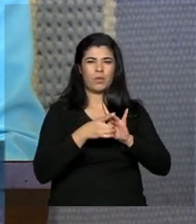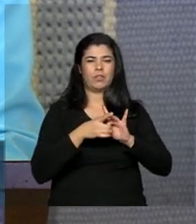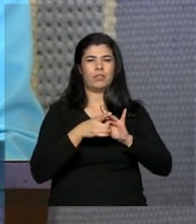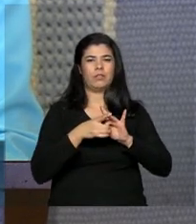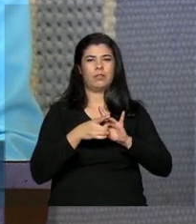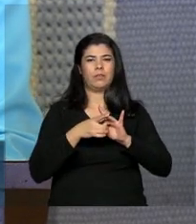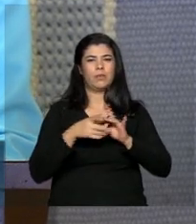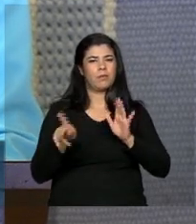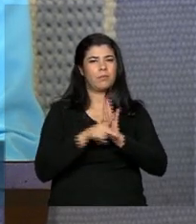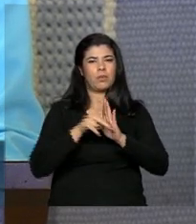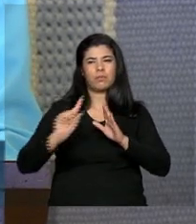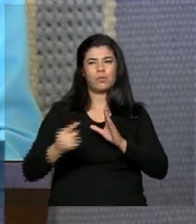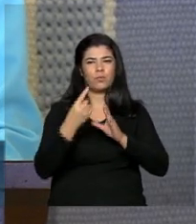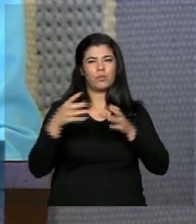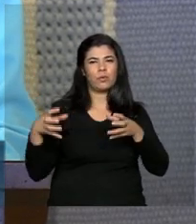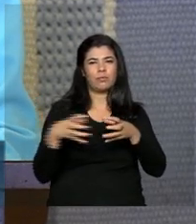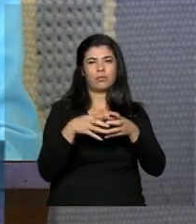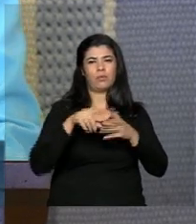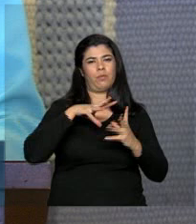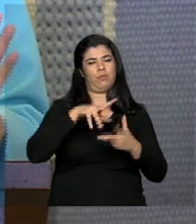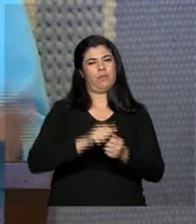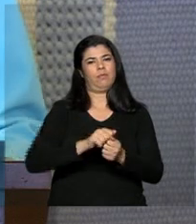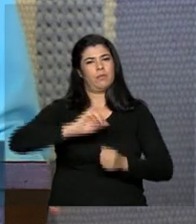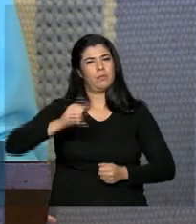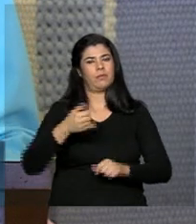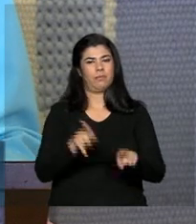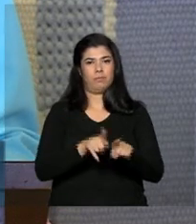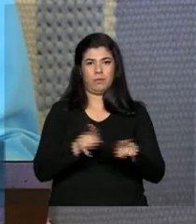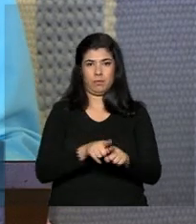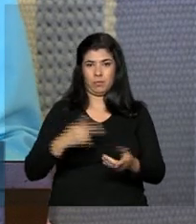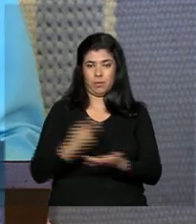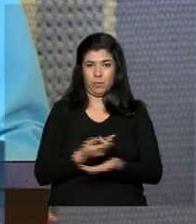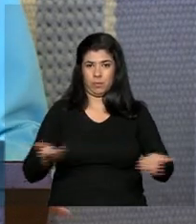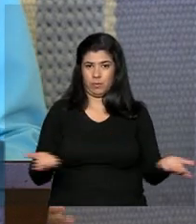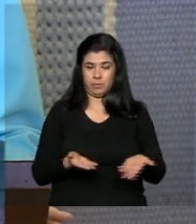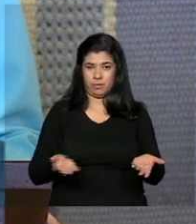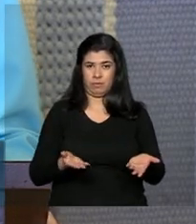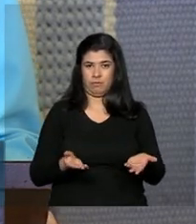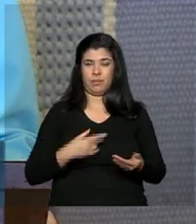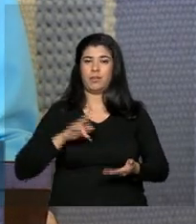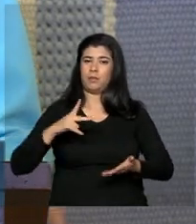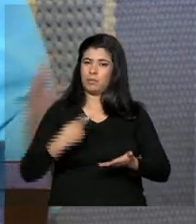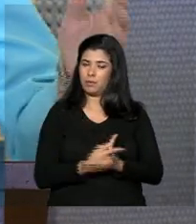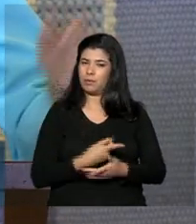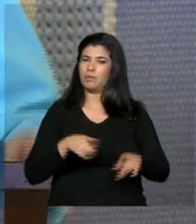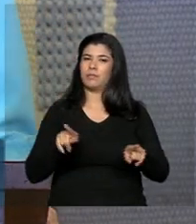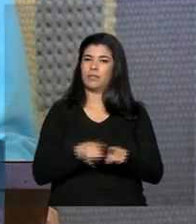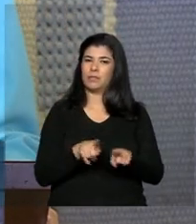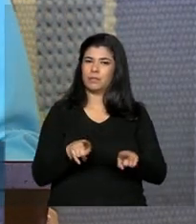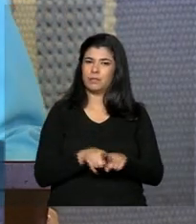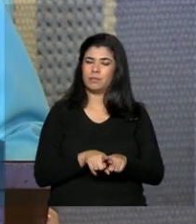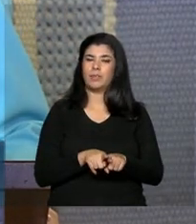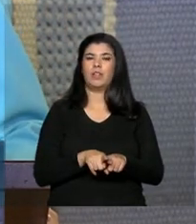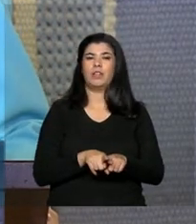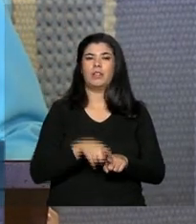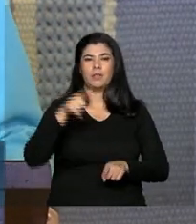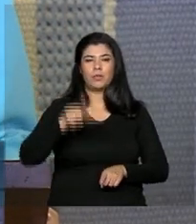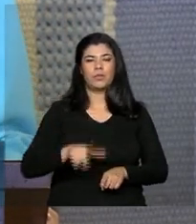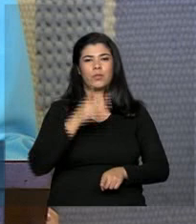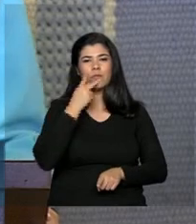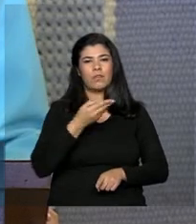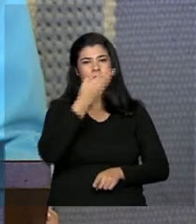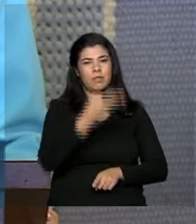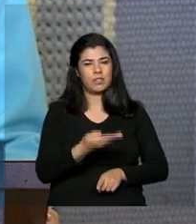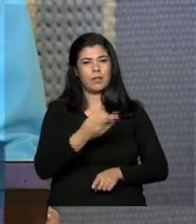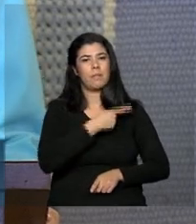integrantes da humanidade. Aproveito essa ocasião, aproveito e, mais uma vez, digo